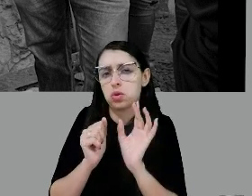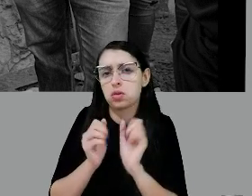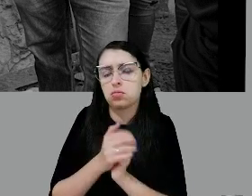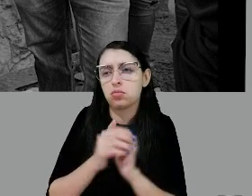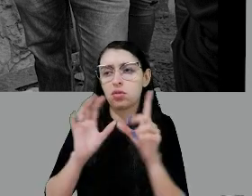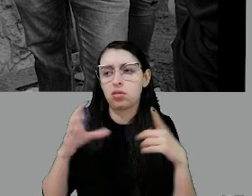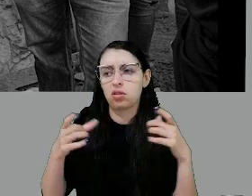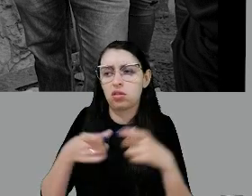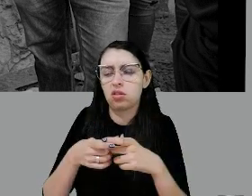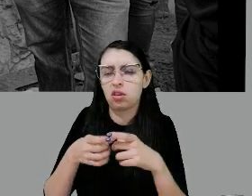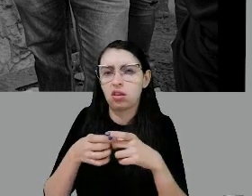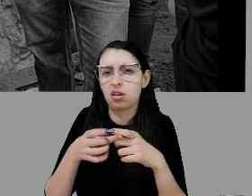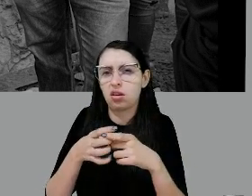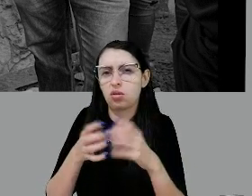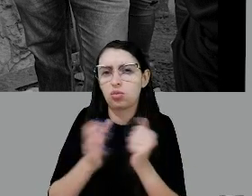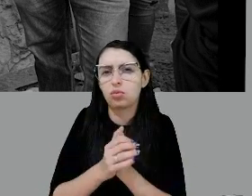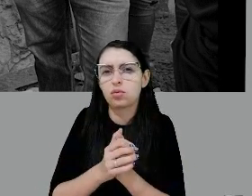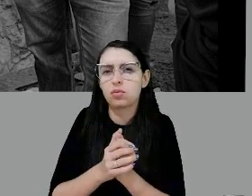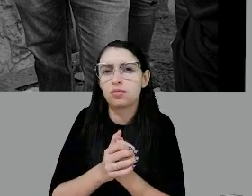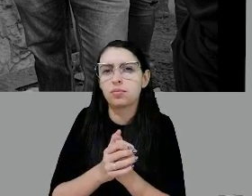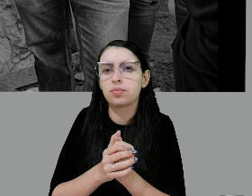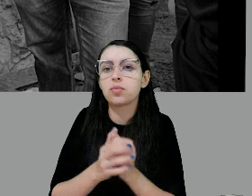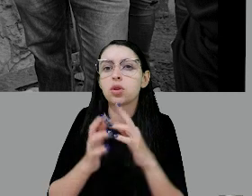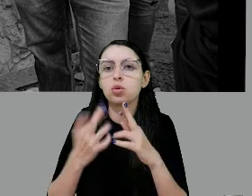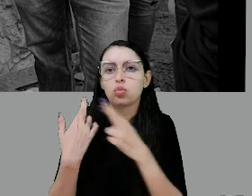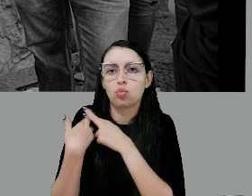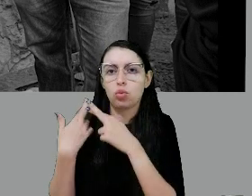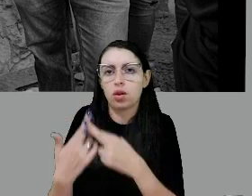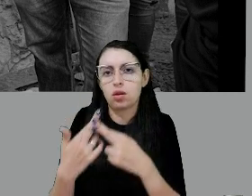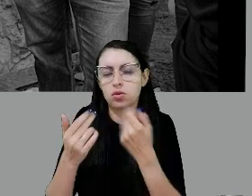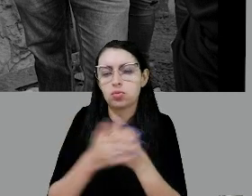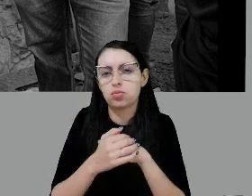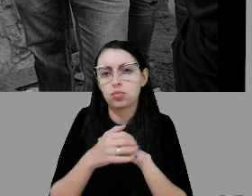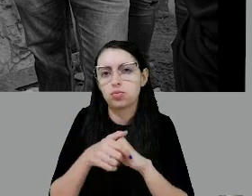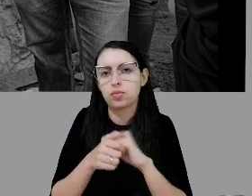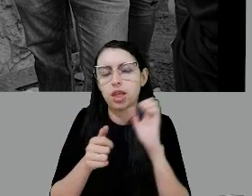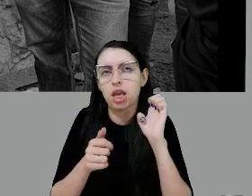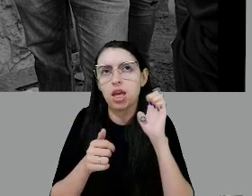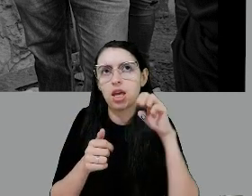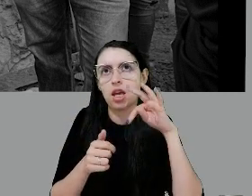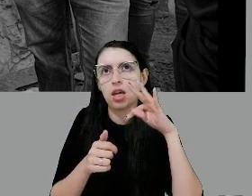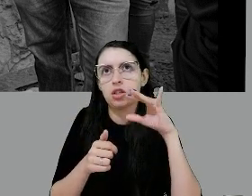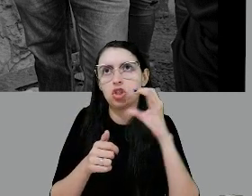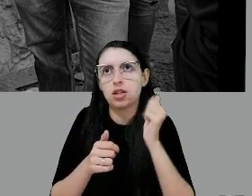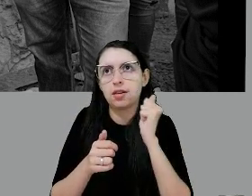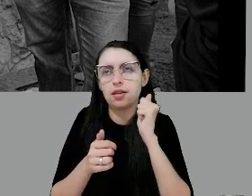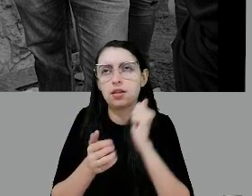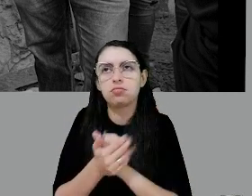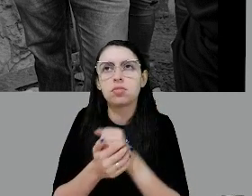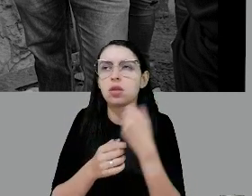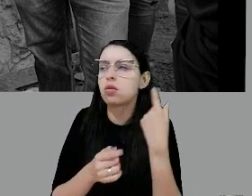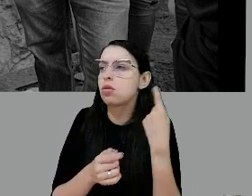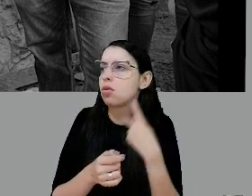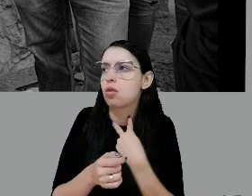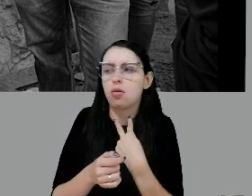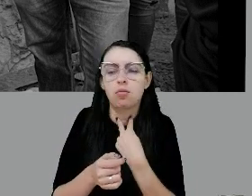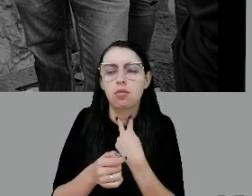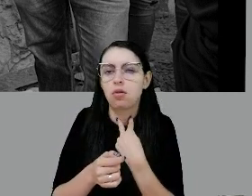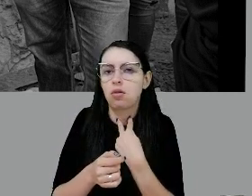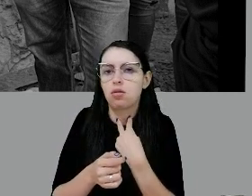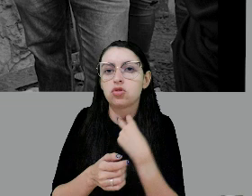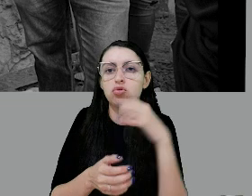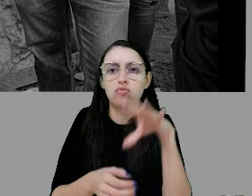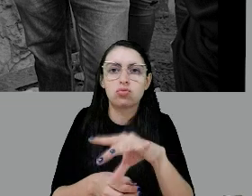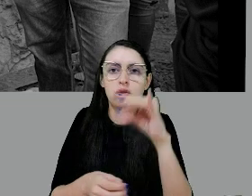porque dentro da ética do fotodocumentarismo, a gente não pode escolher os